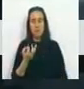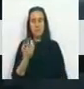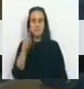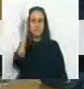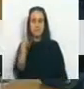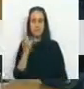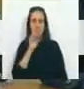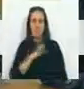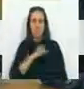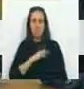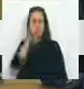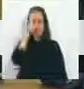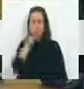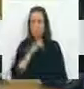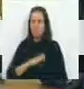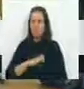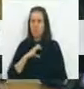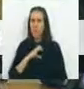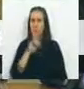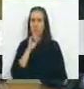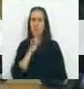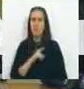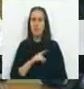podemos confiar naquilo que